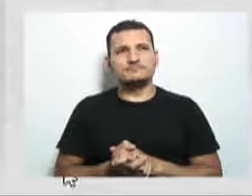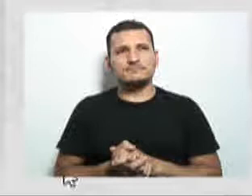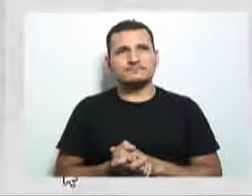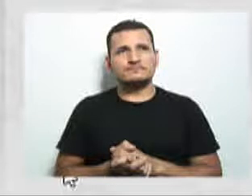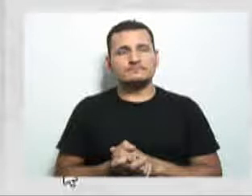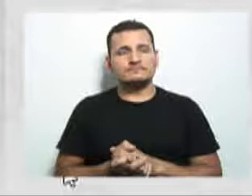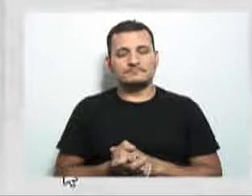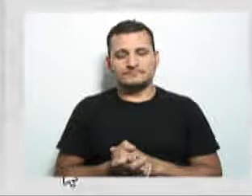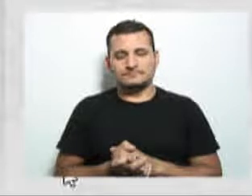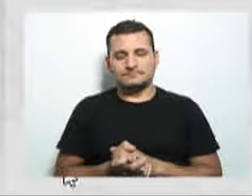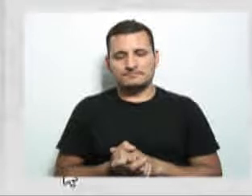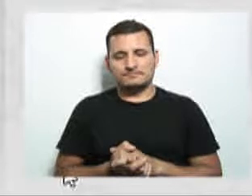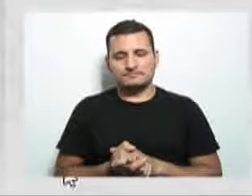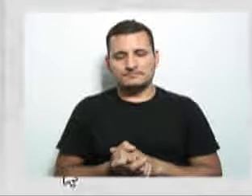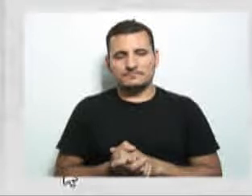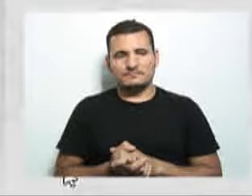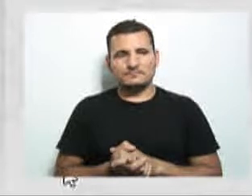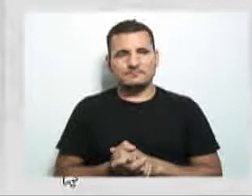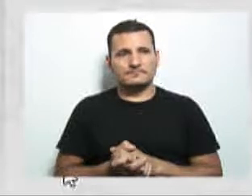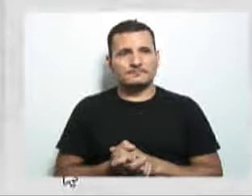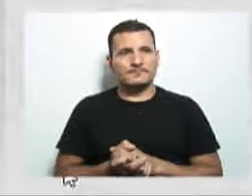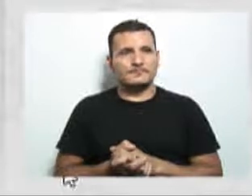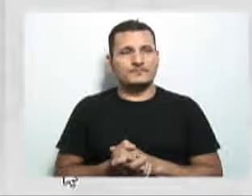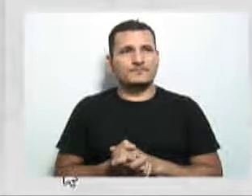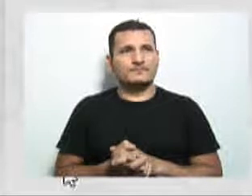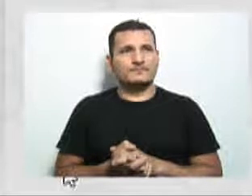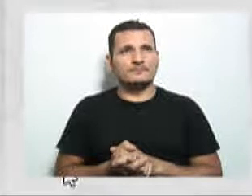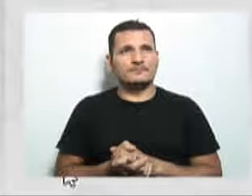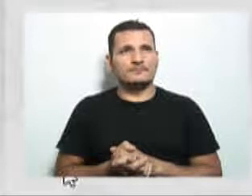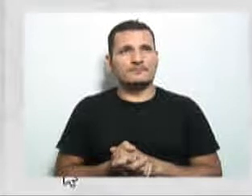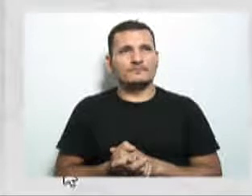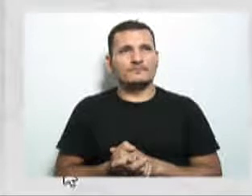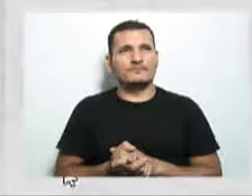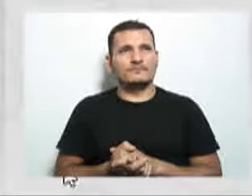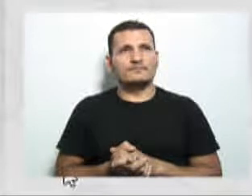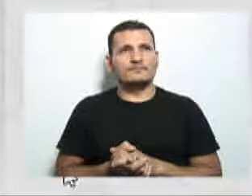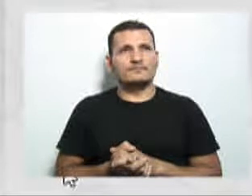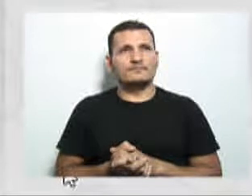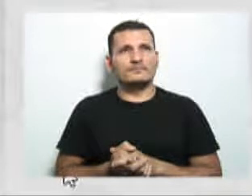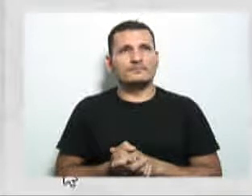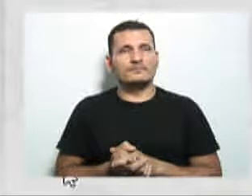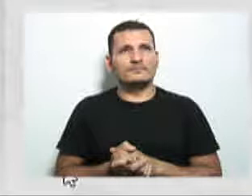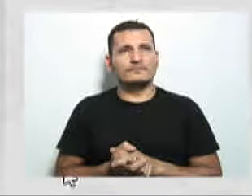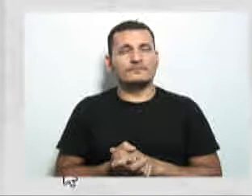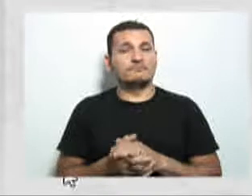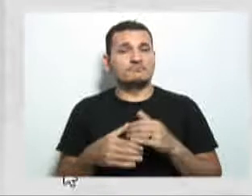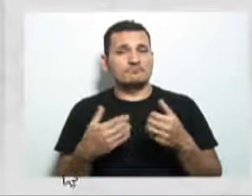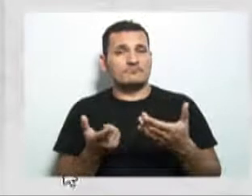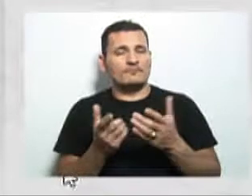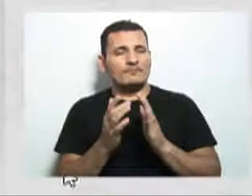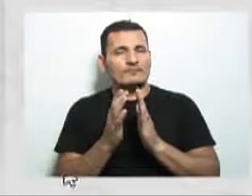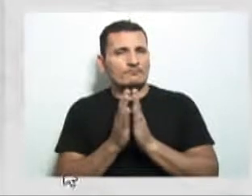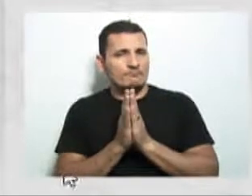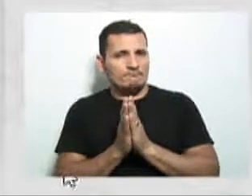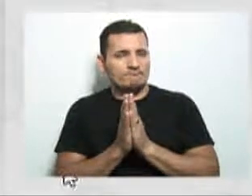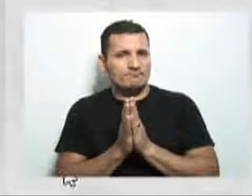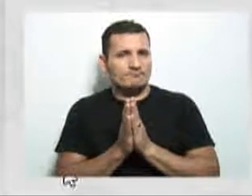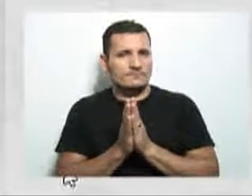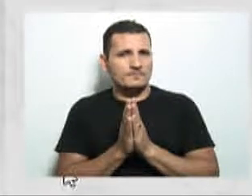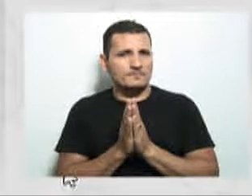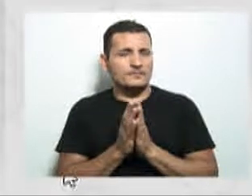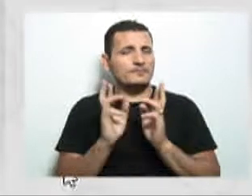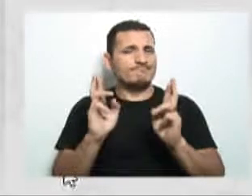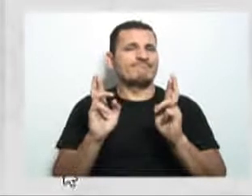pretendia chegar no processo de negociação. Beleza? Então, por favor, eu espero que você